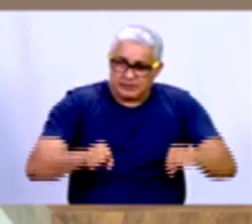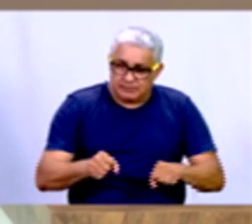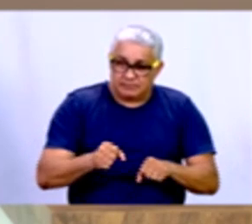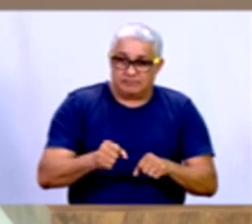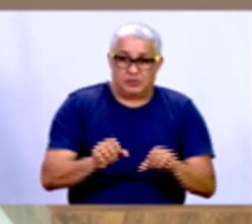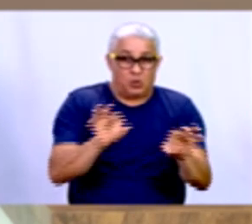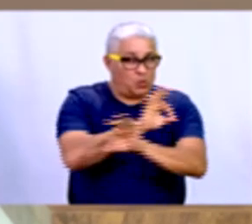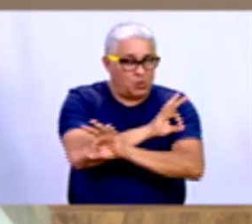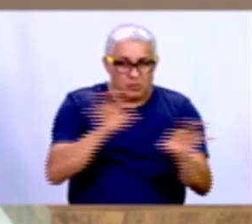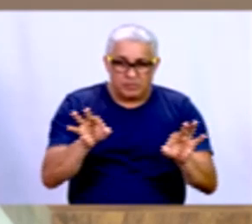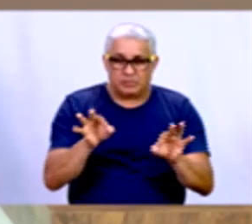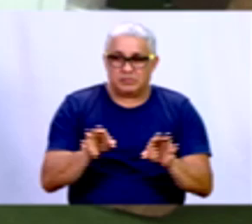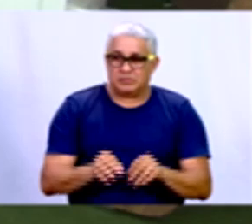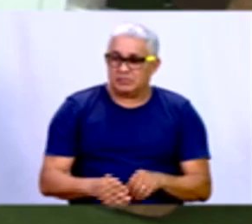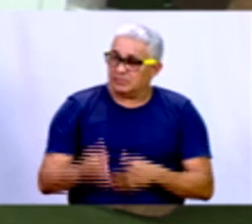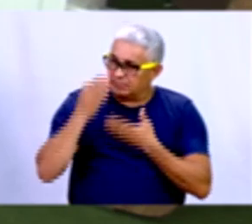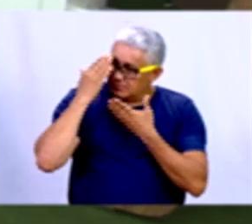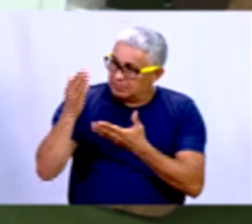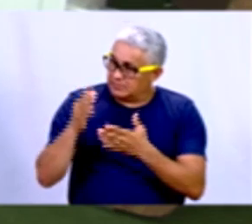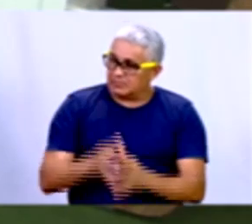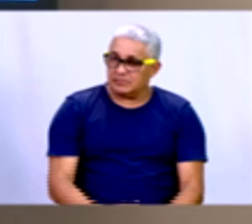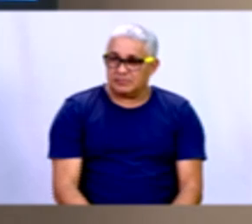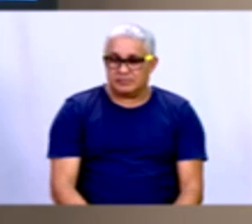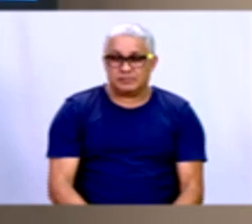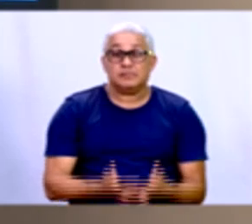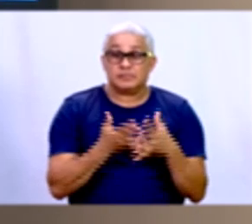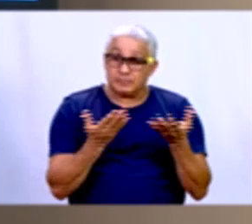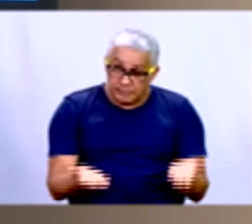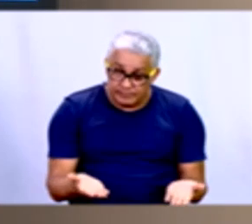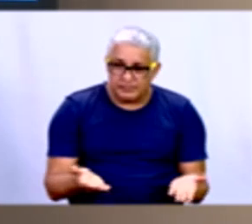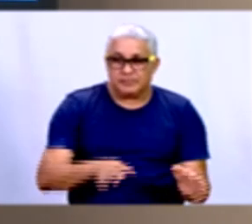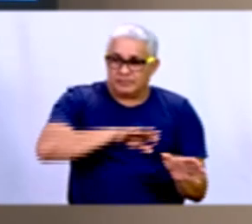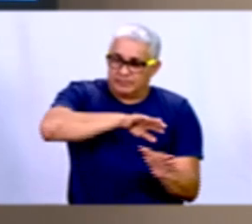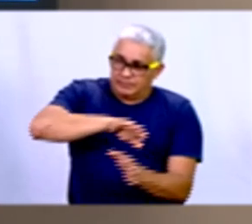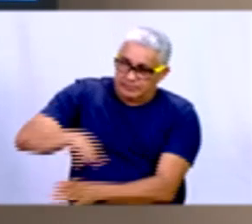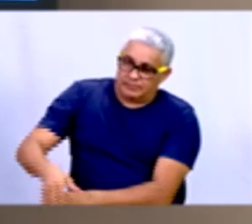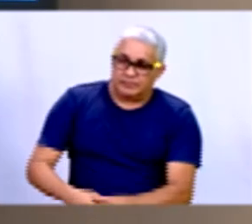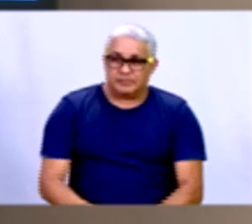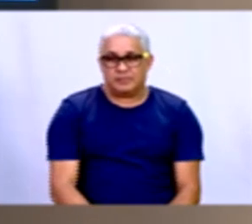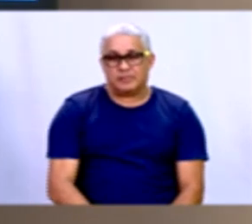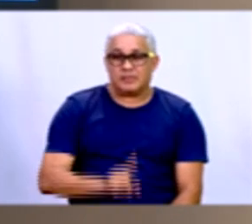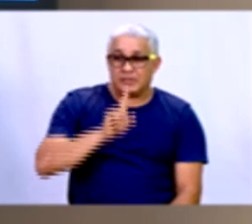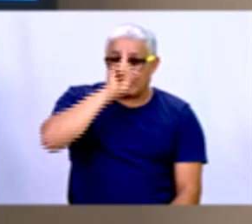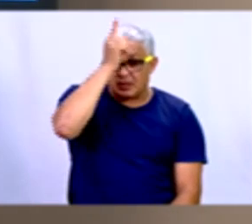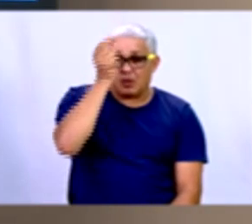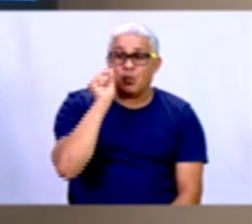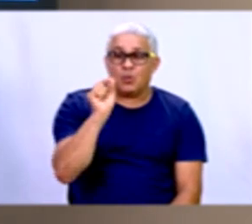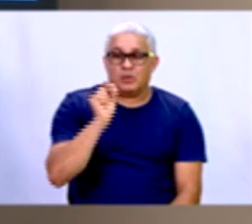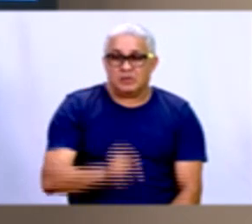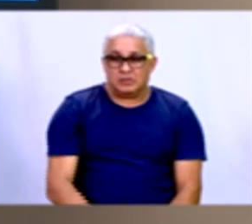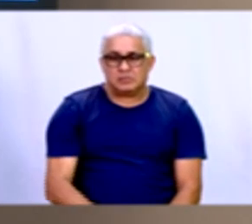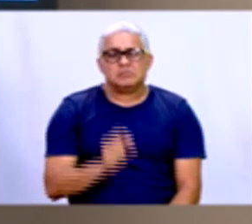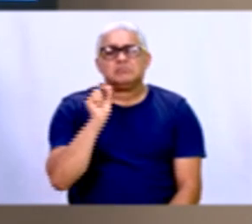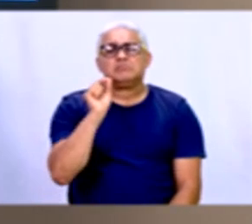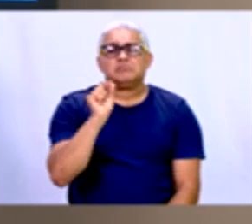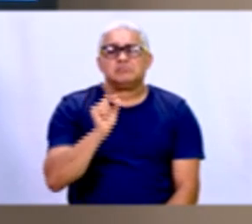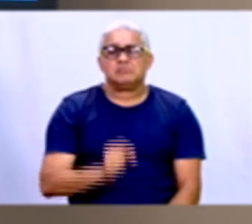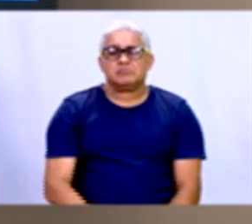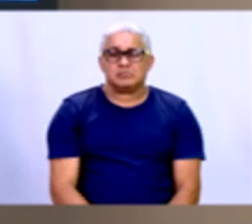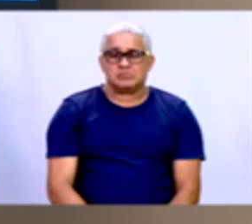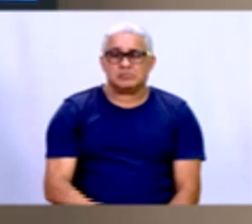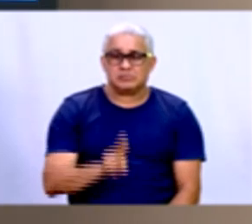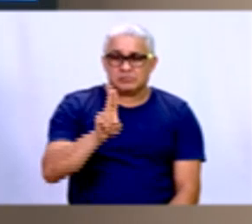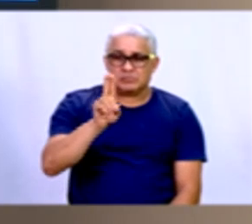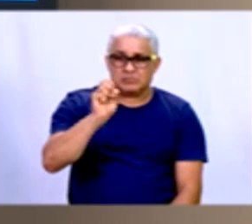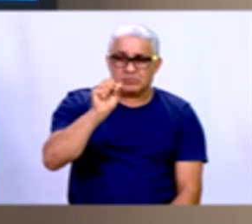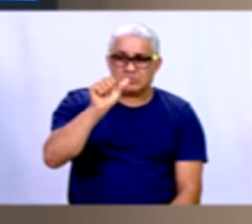sucedido. Obrigada, professor. Nada. Então, aí a gente entra na ideia de o que é, então, a